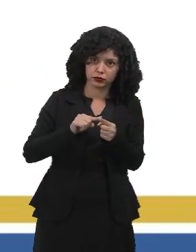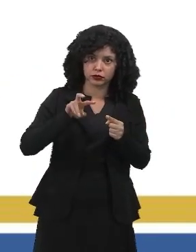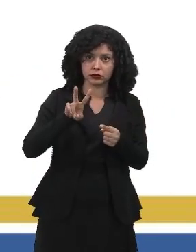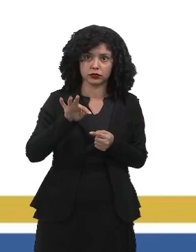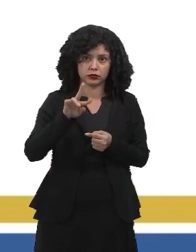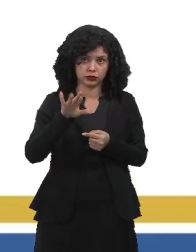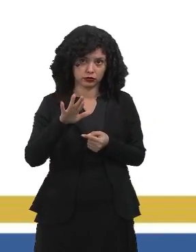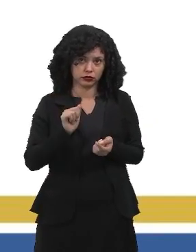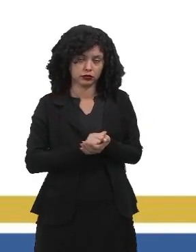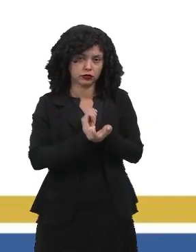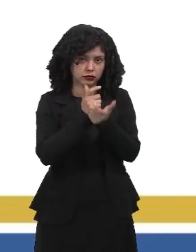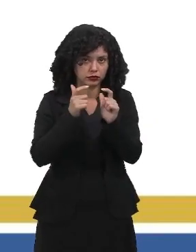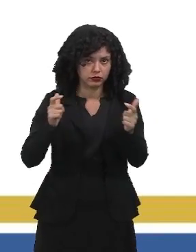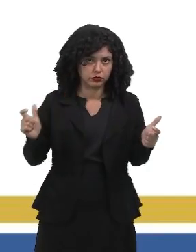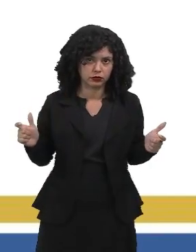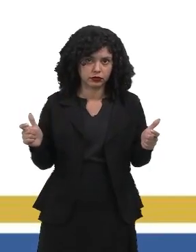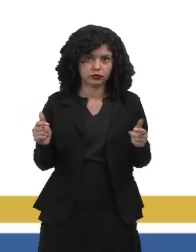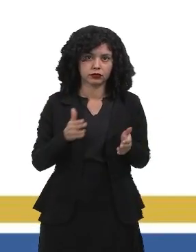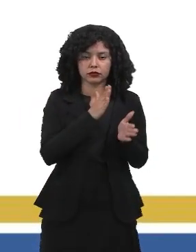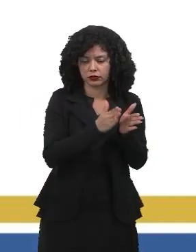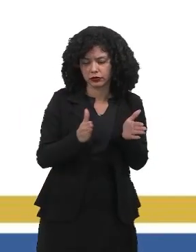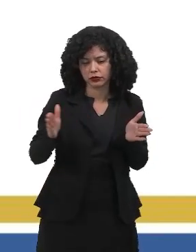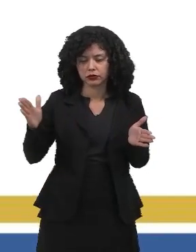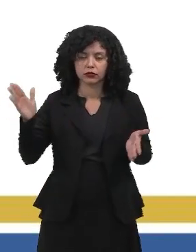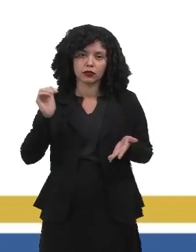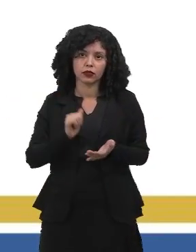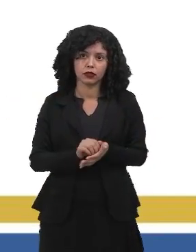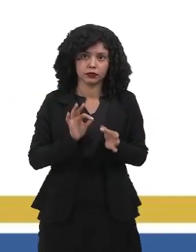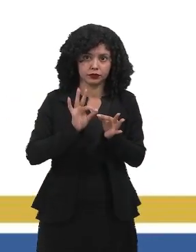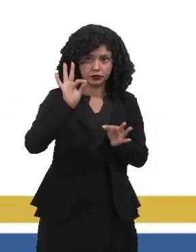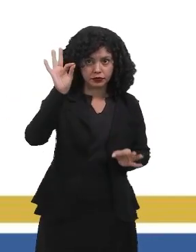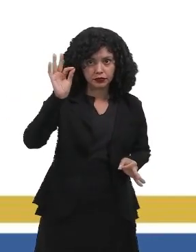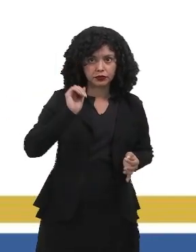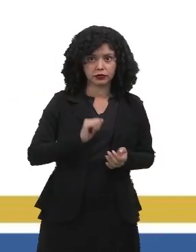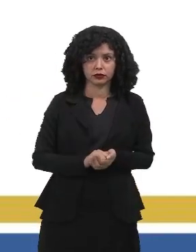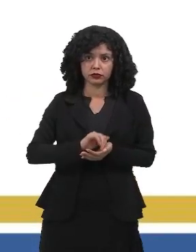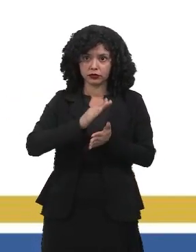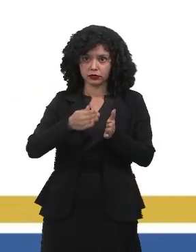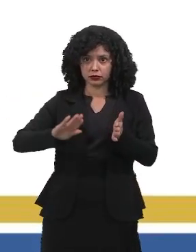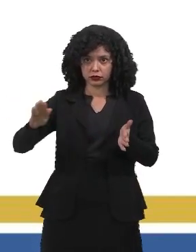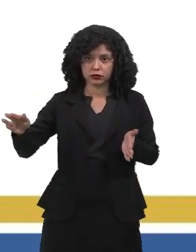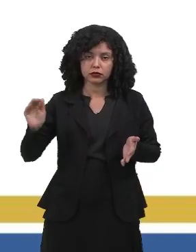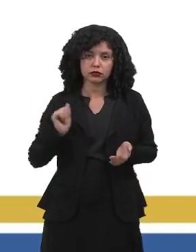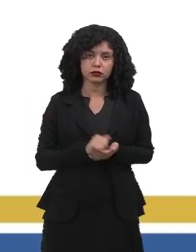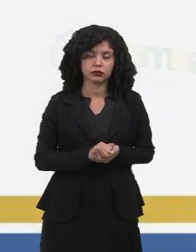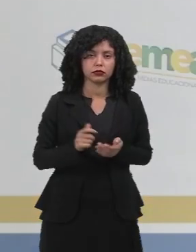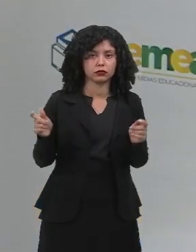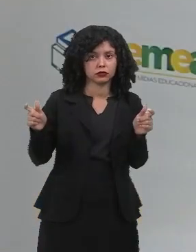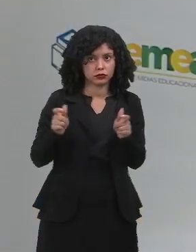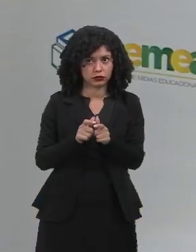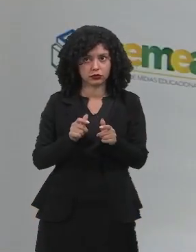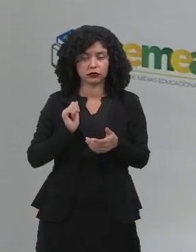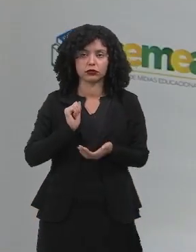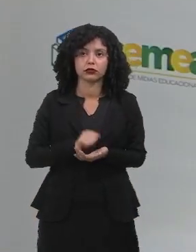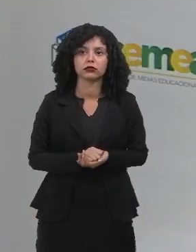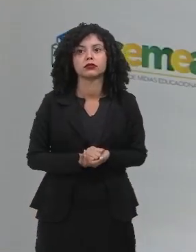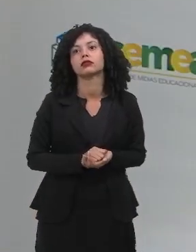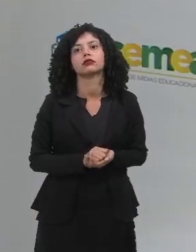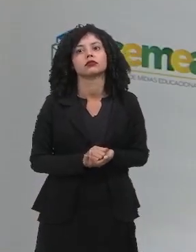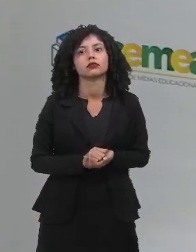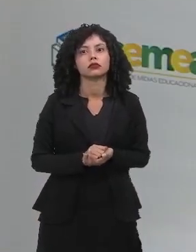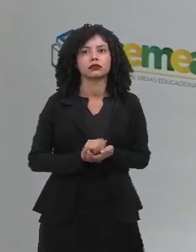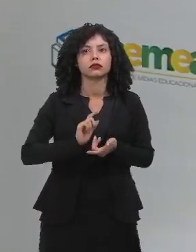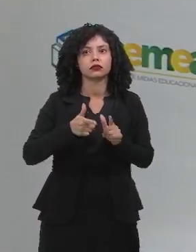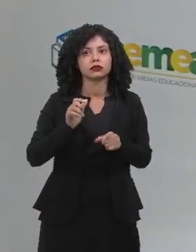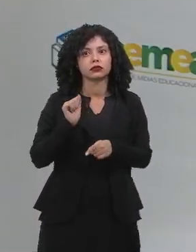violeta, maior é a frequência. Então, o comprimento de onda vai ser menor. Então, gabarito, de fato, alternativa